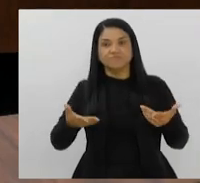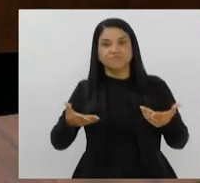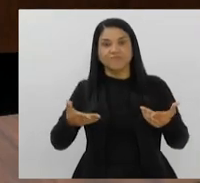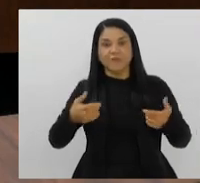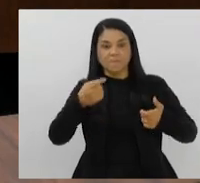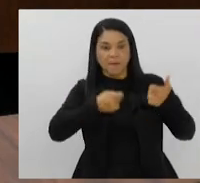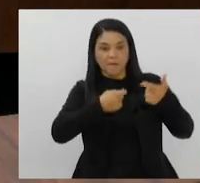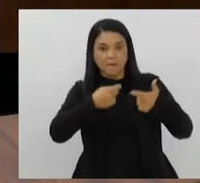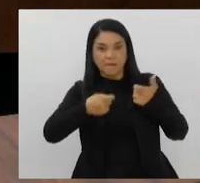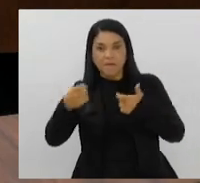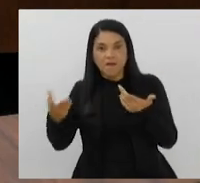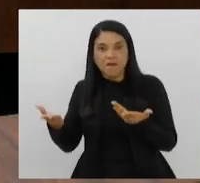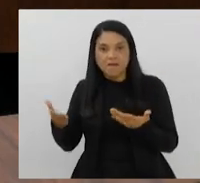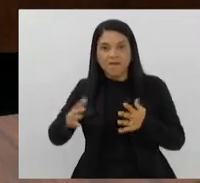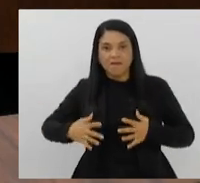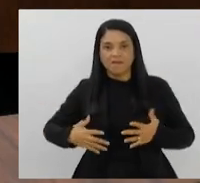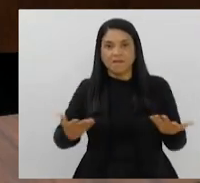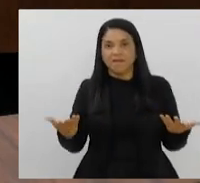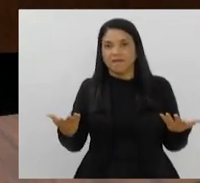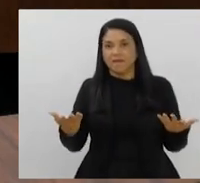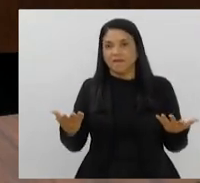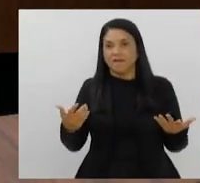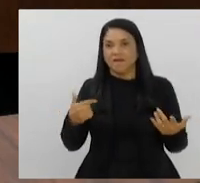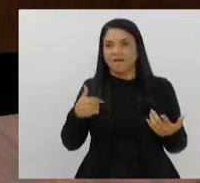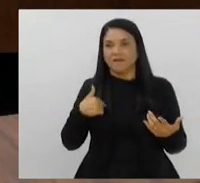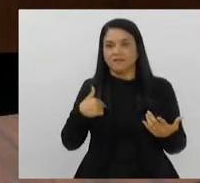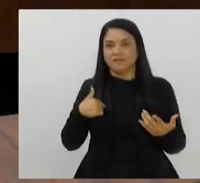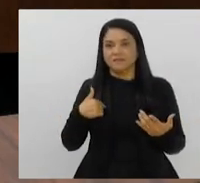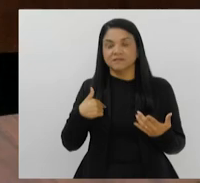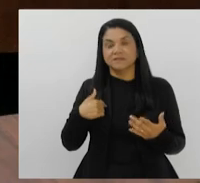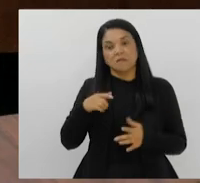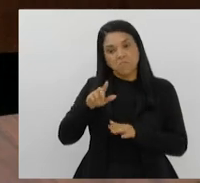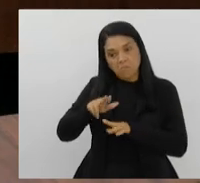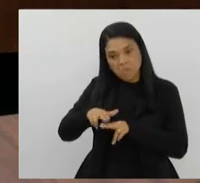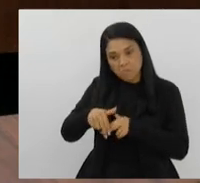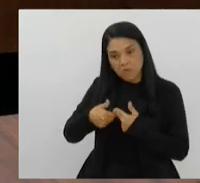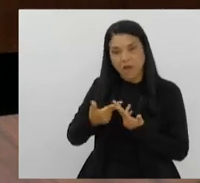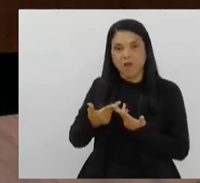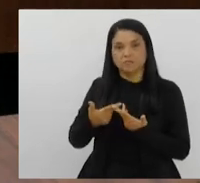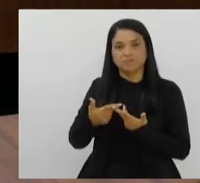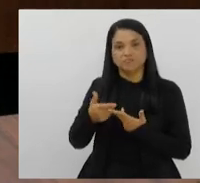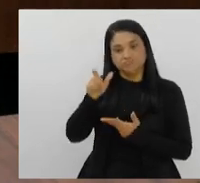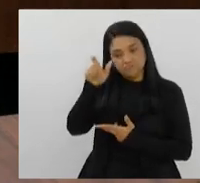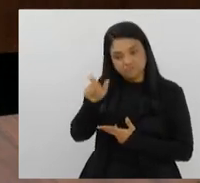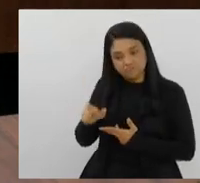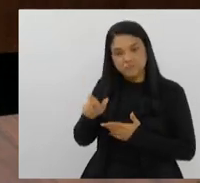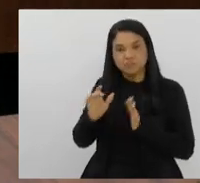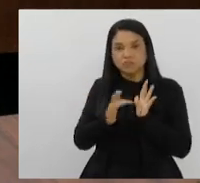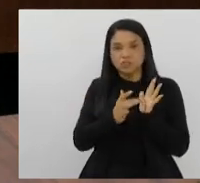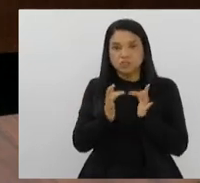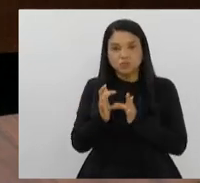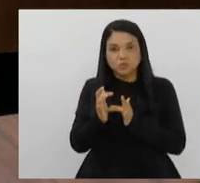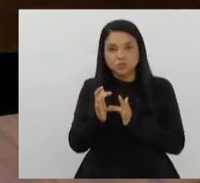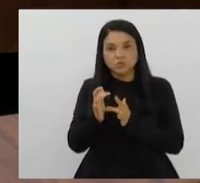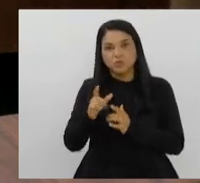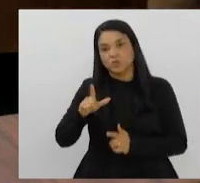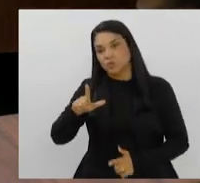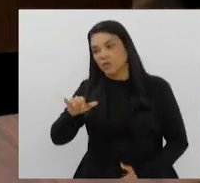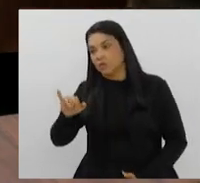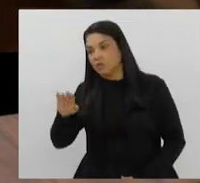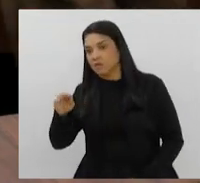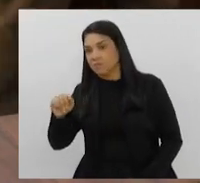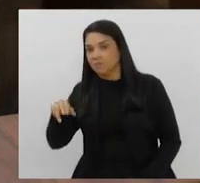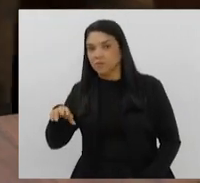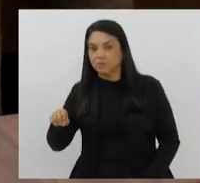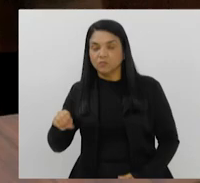bombardeando o Líbano. E se é por causa da presença de Jesus, talvez o Líbano,